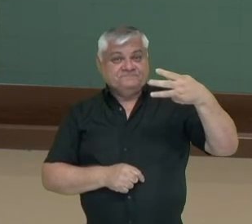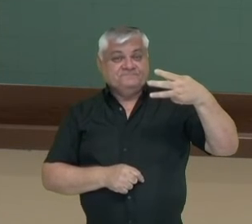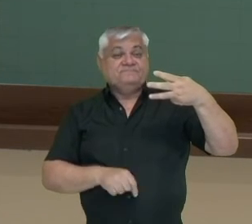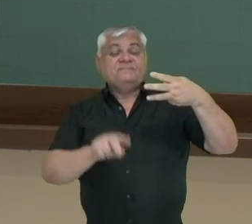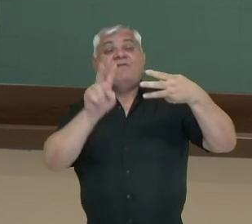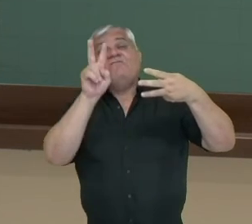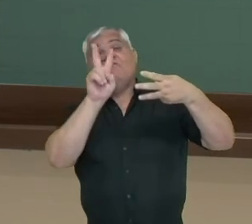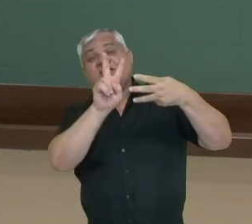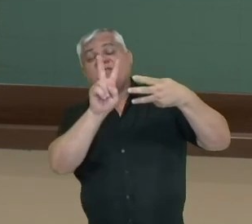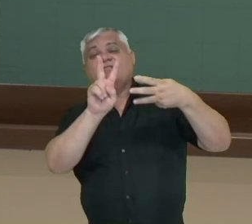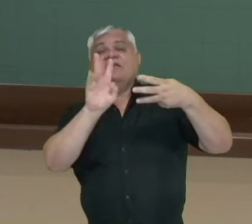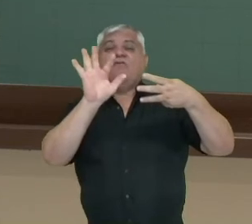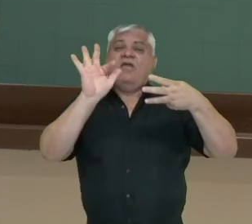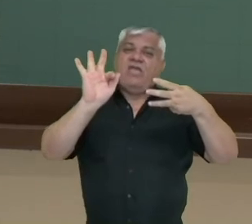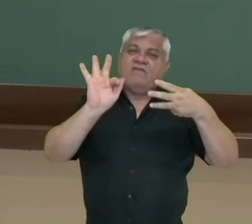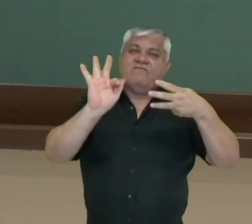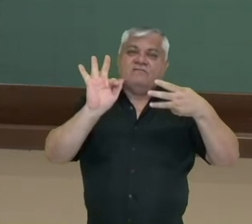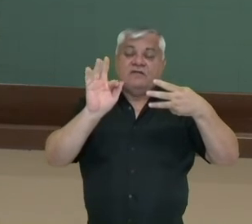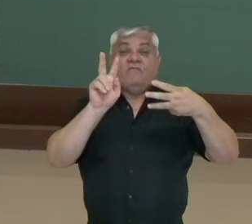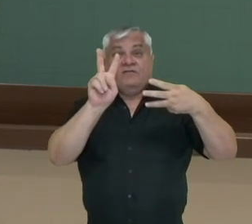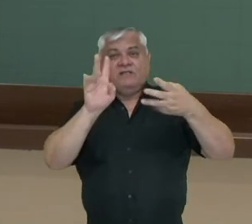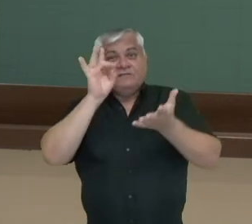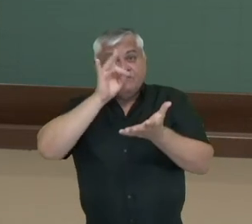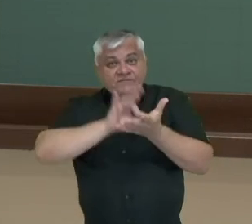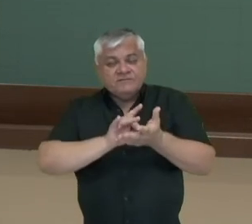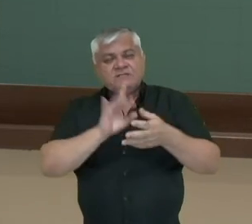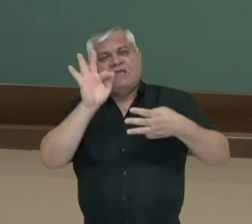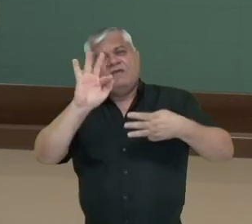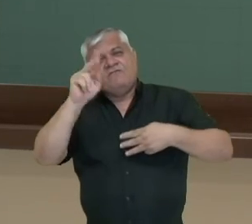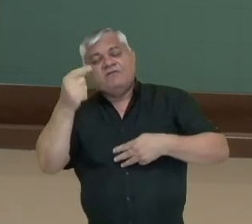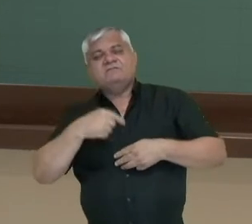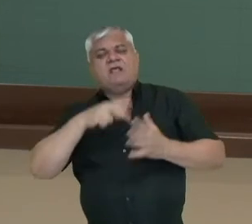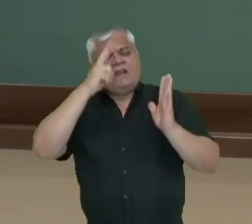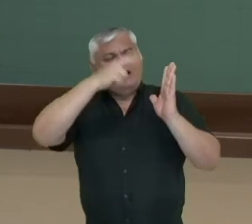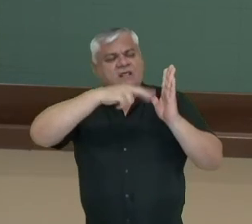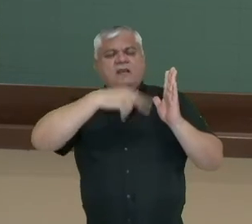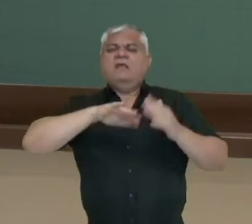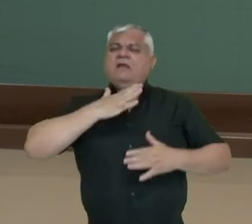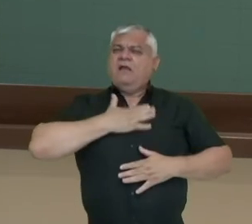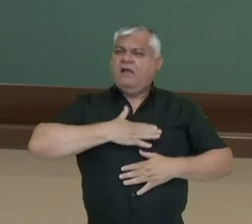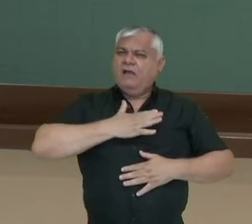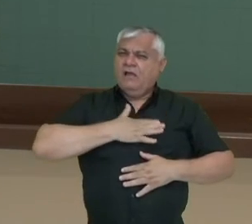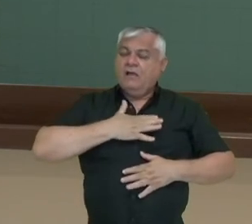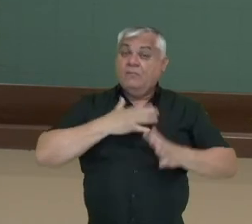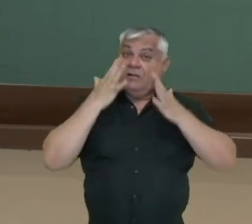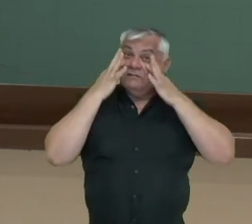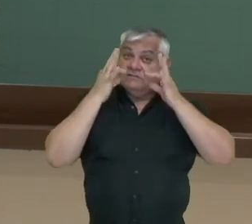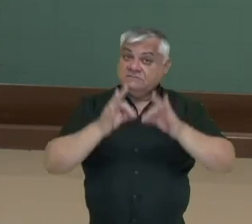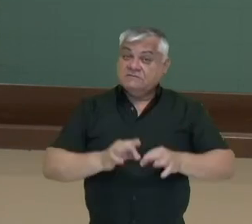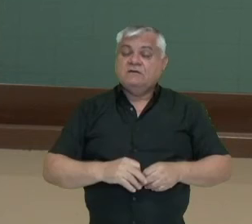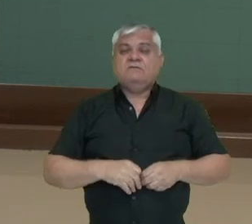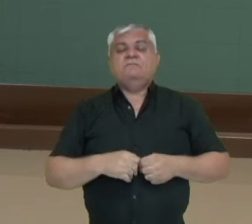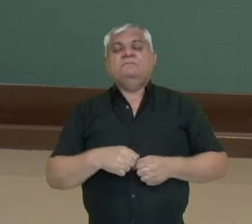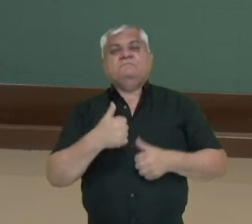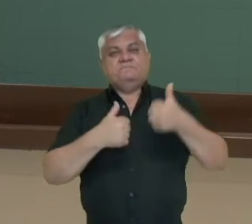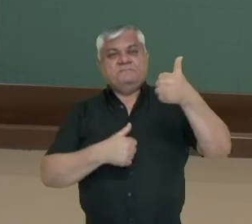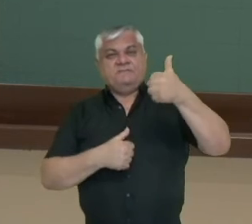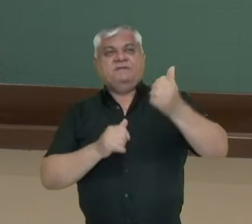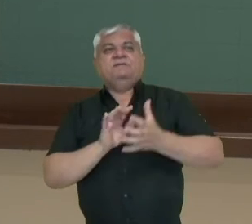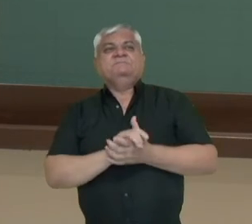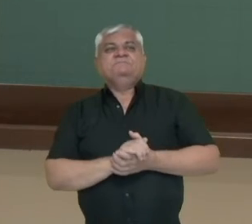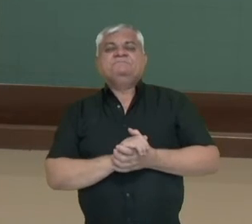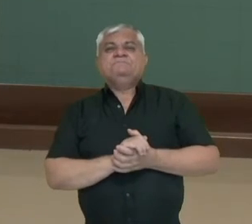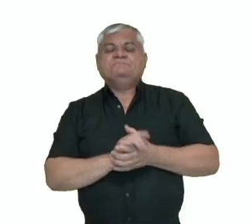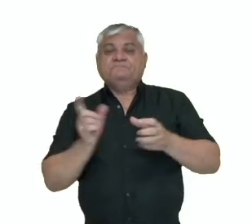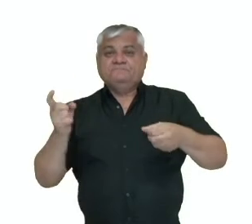sentenças que vocês vão ler com calma, tá? E daí vão ver se elas são verdadeiras ou falsas. A primeira, a